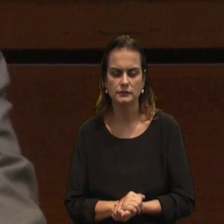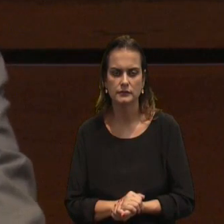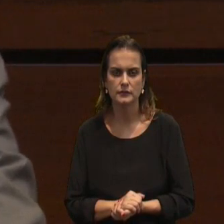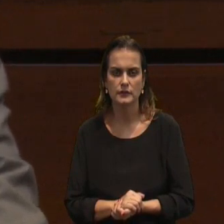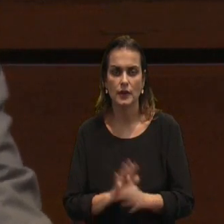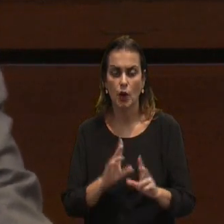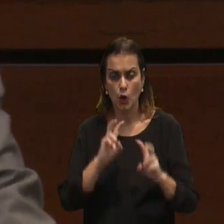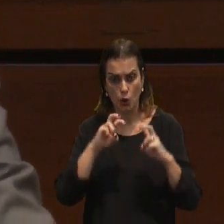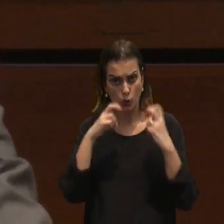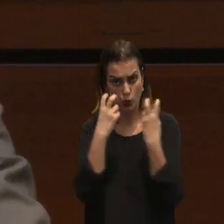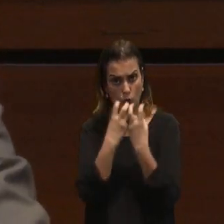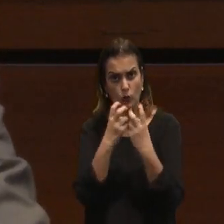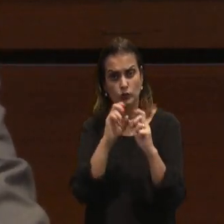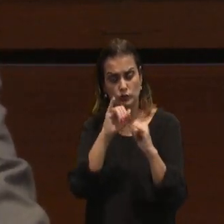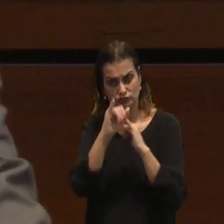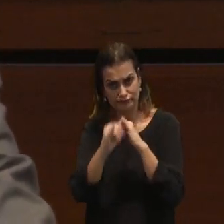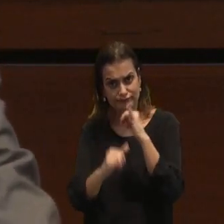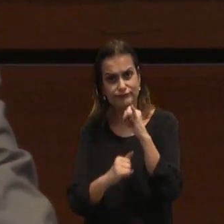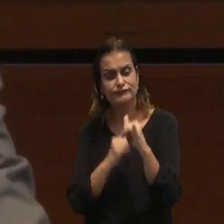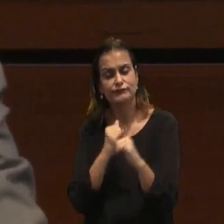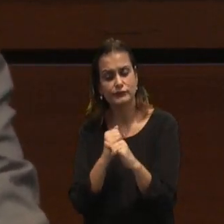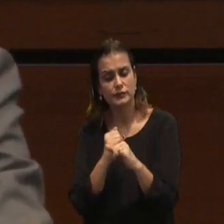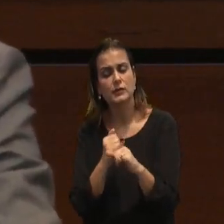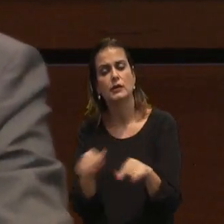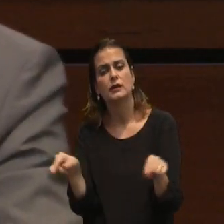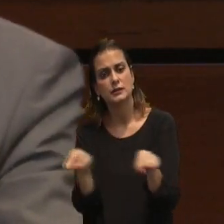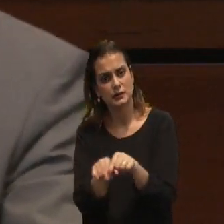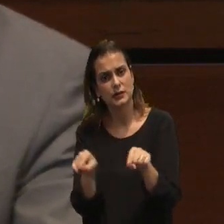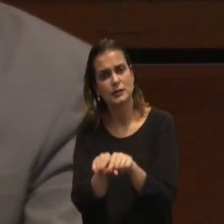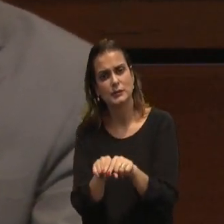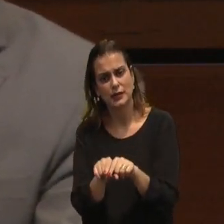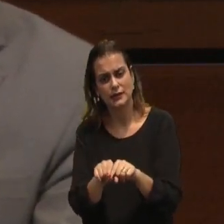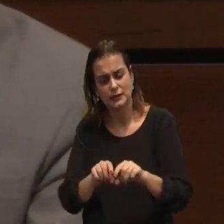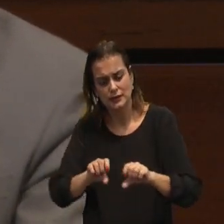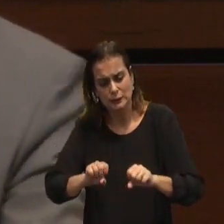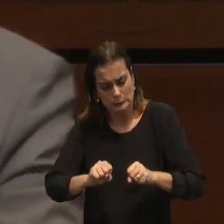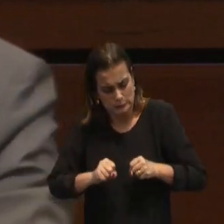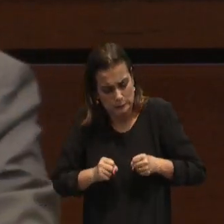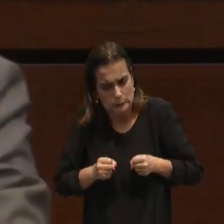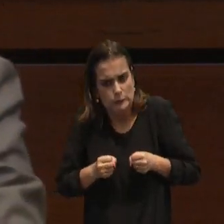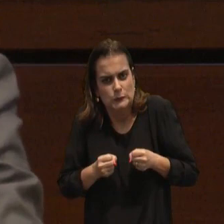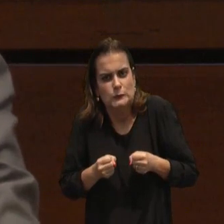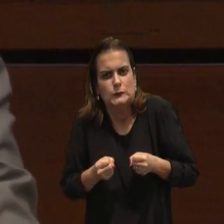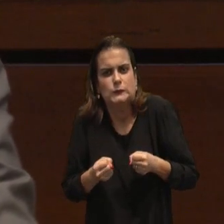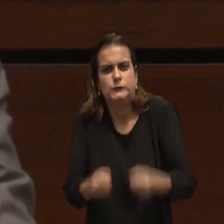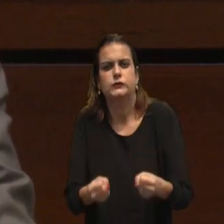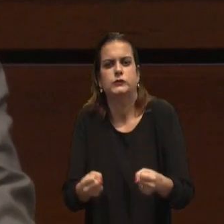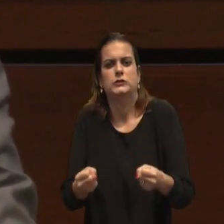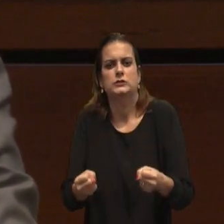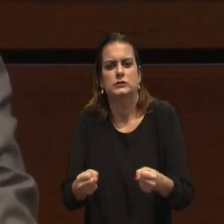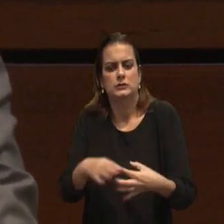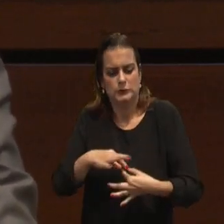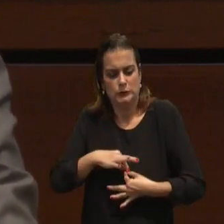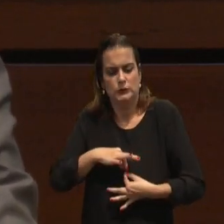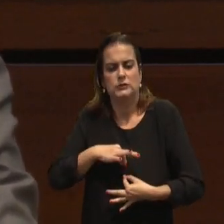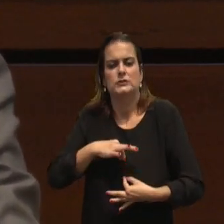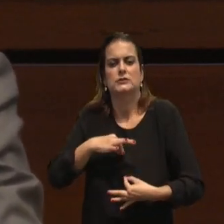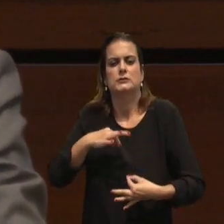Estes cultos online, que podem nos levar à perda do fervor e da energia